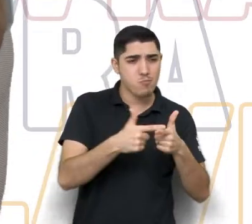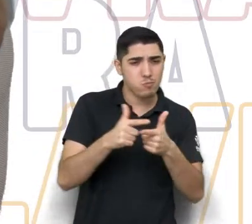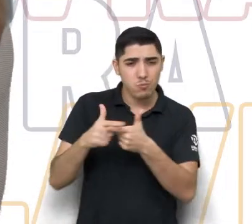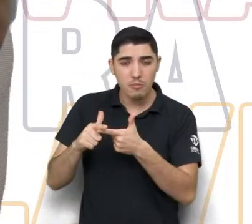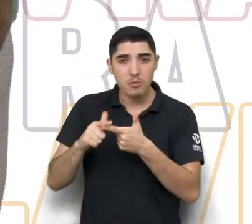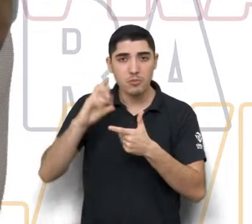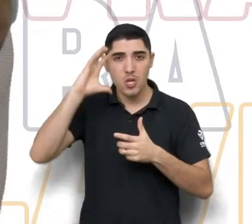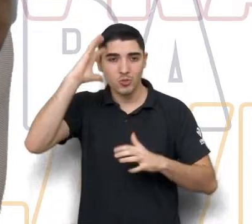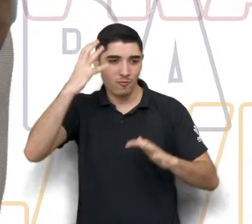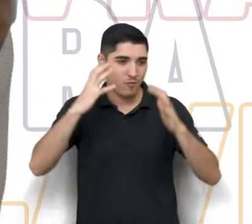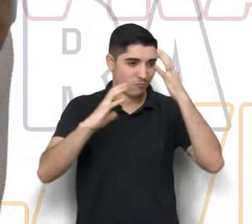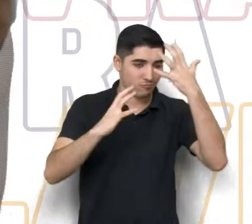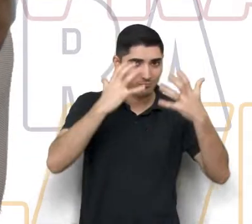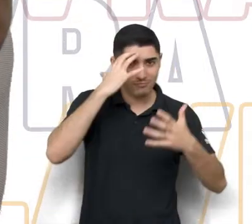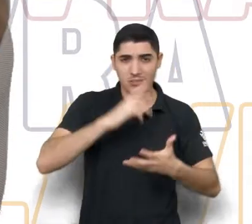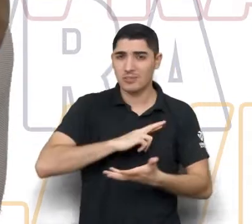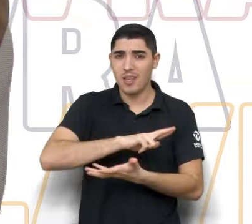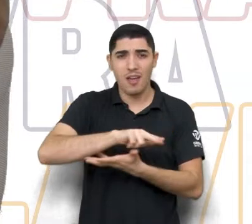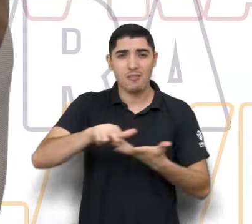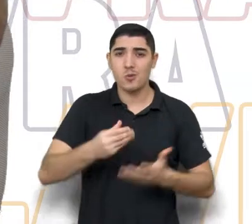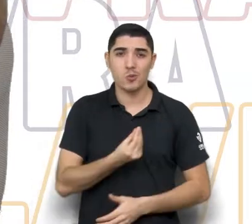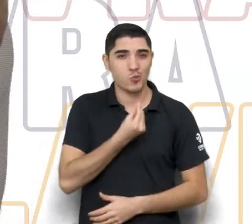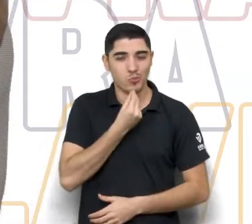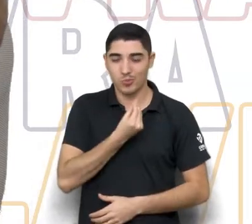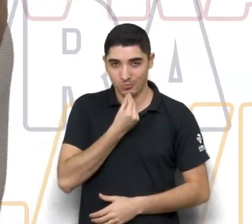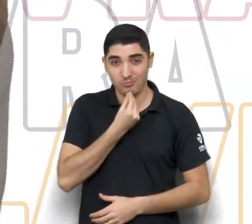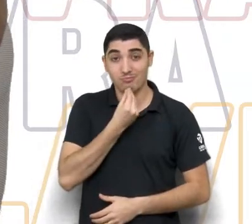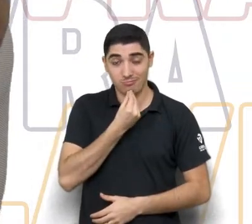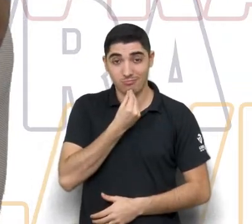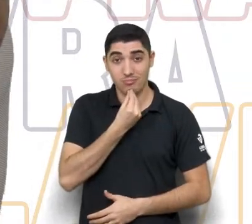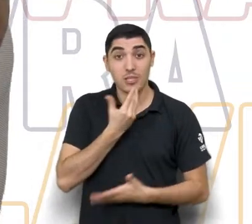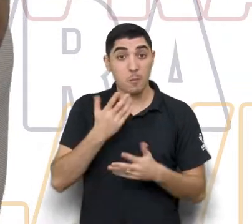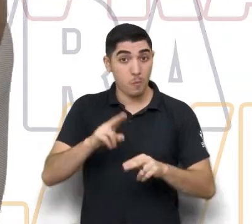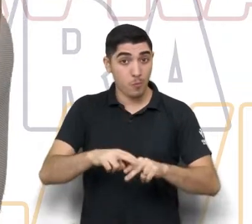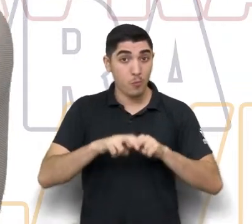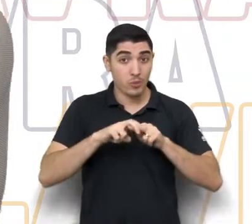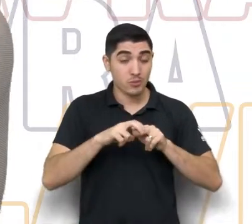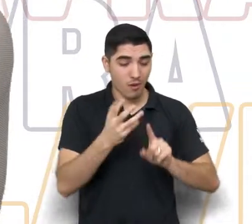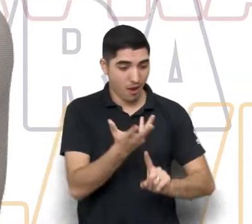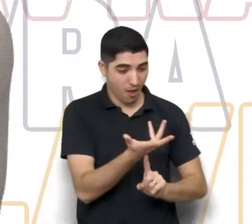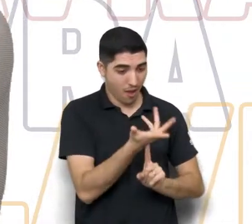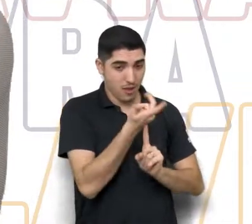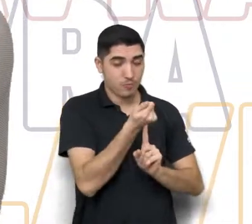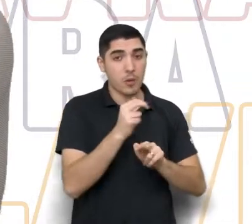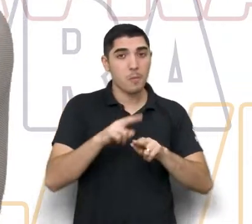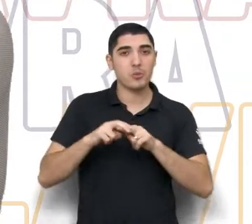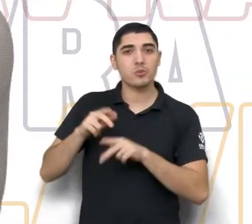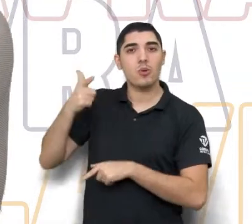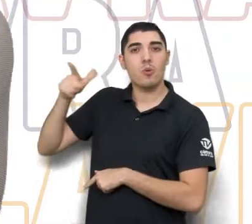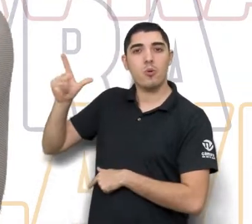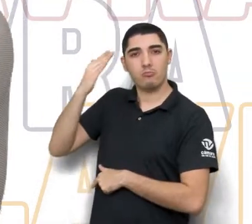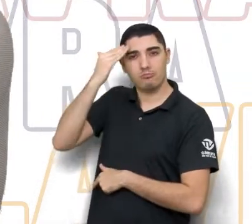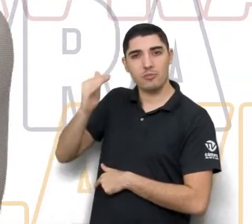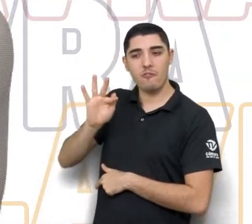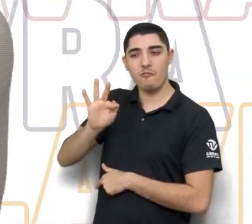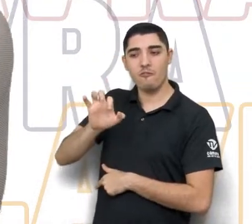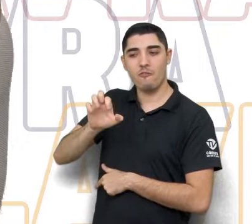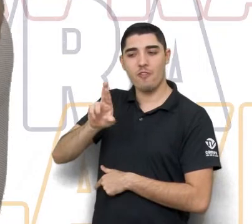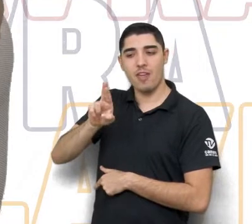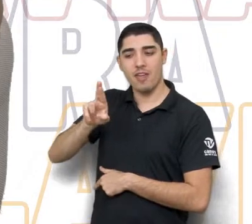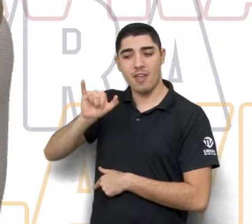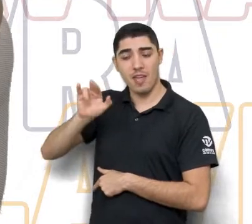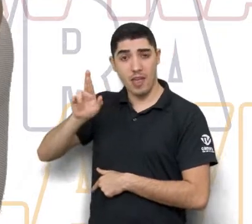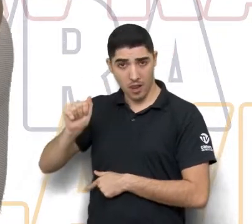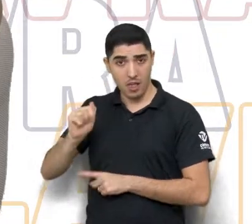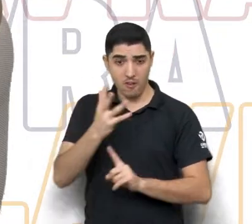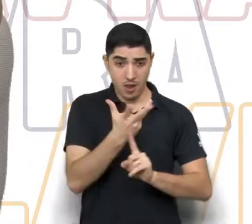porque há muitas possibilidades, dentre as quais a arte, porque como dizia Ferreira Goulart, a arte existe porque a